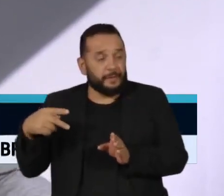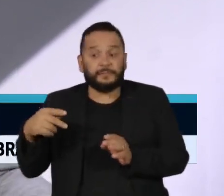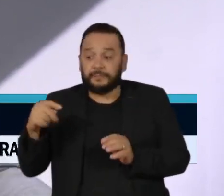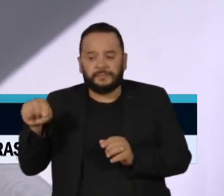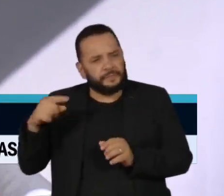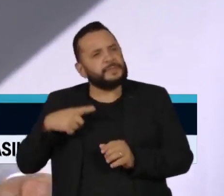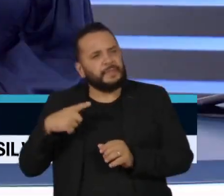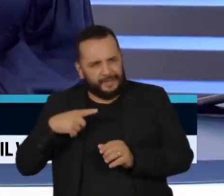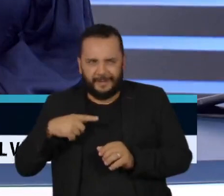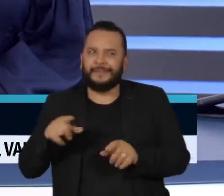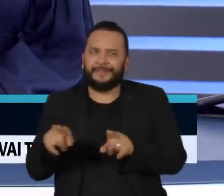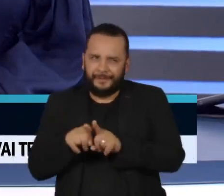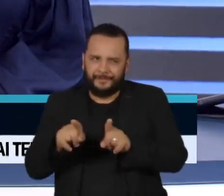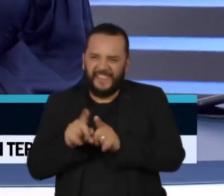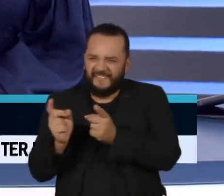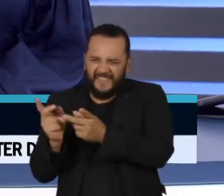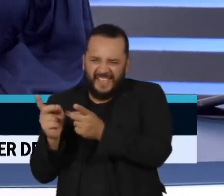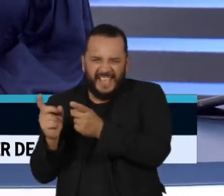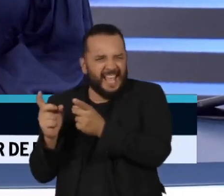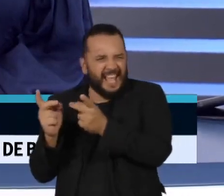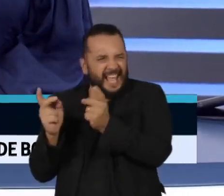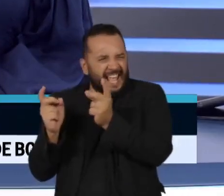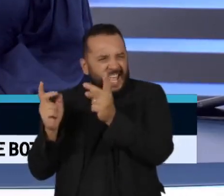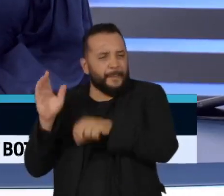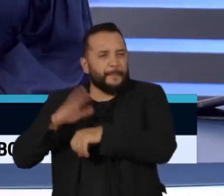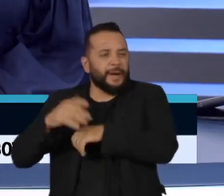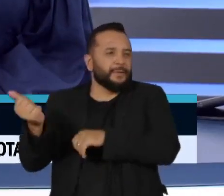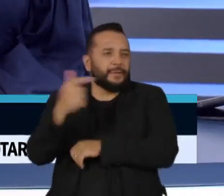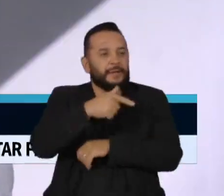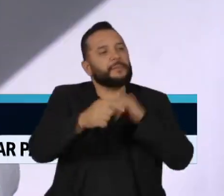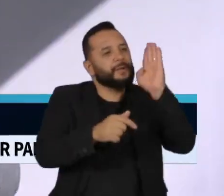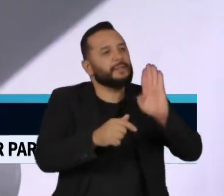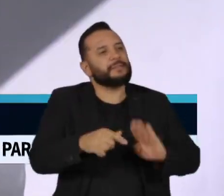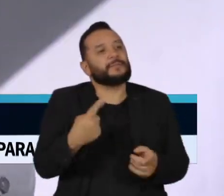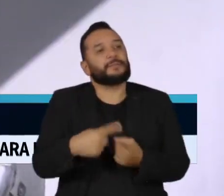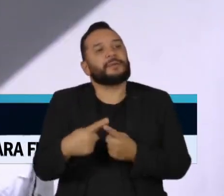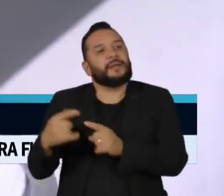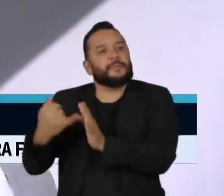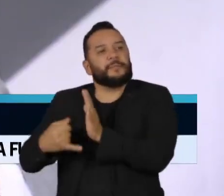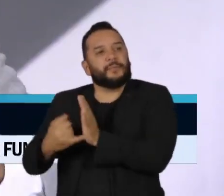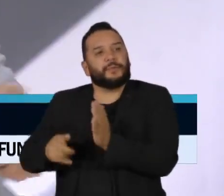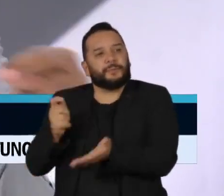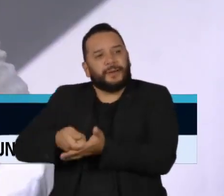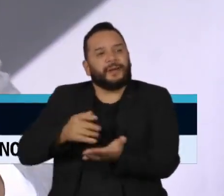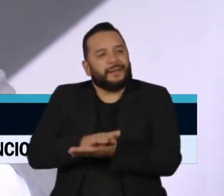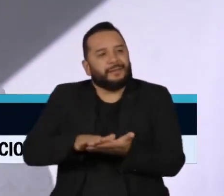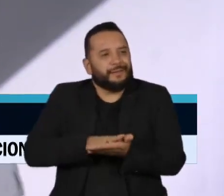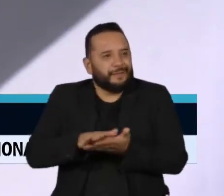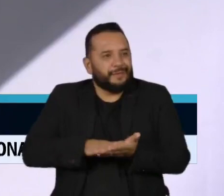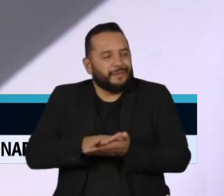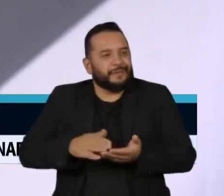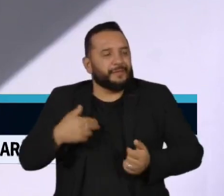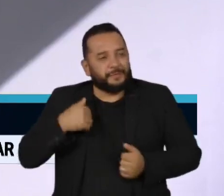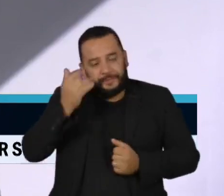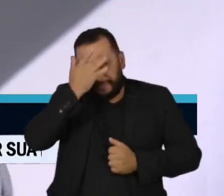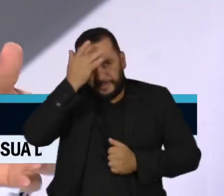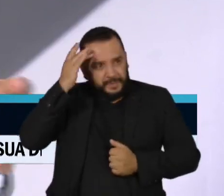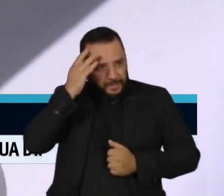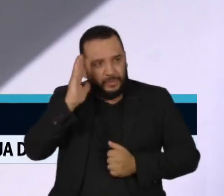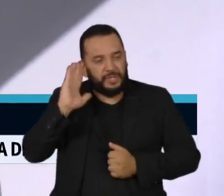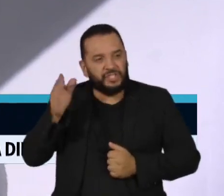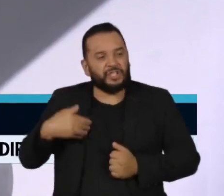concorrências desleais, não é, que é ou não pagar imposto, ou contrabando, não é, a sonegação depois dentro do